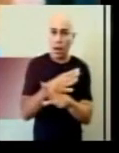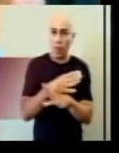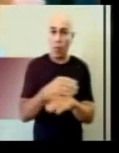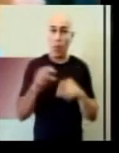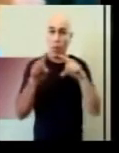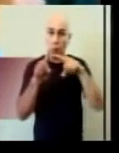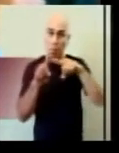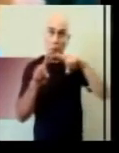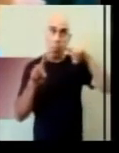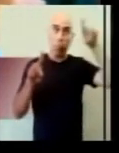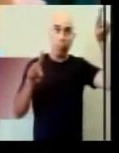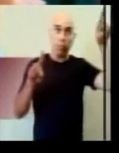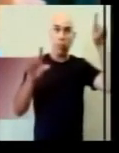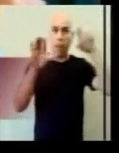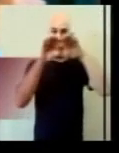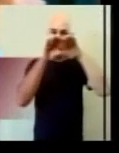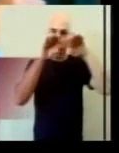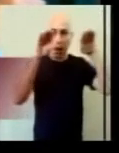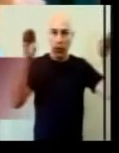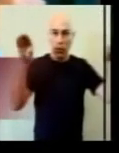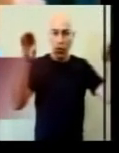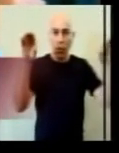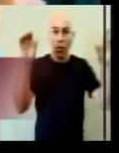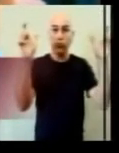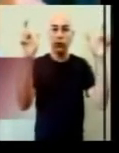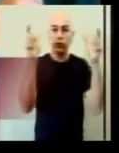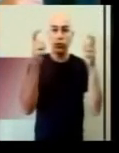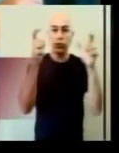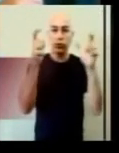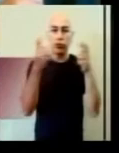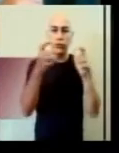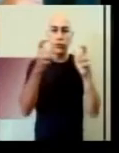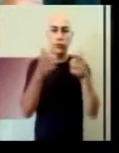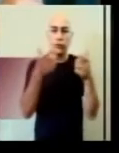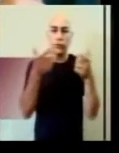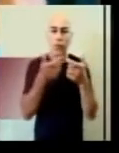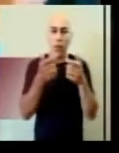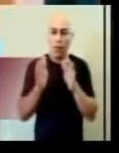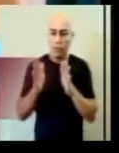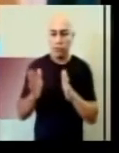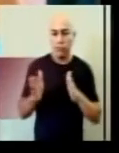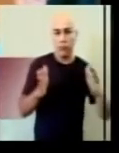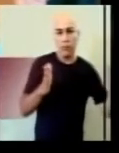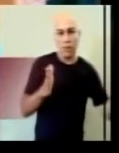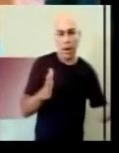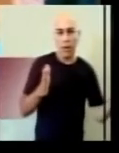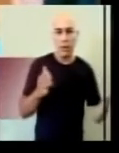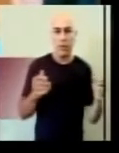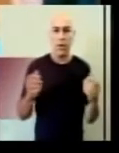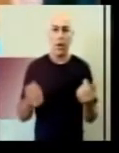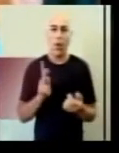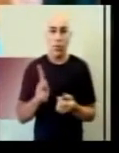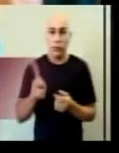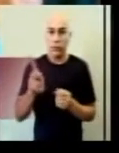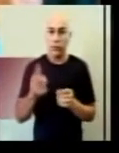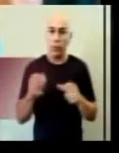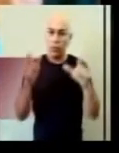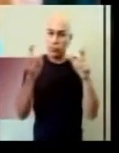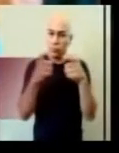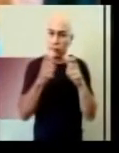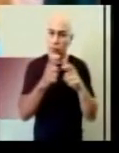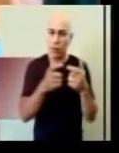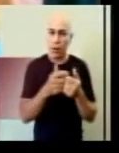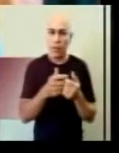pico e platô para a fase de descendência. Isso não quer dizer